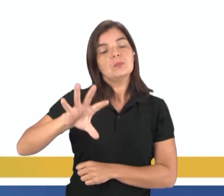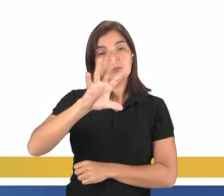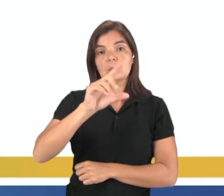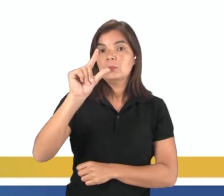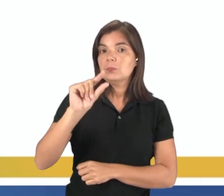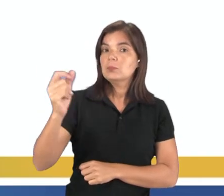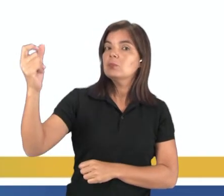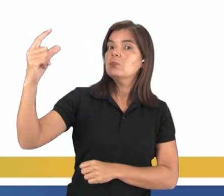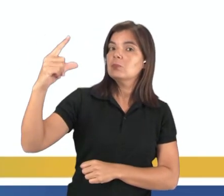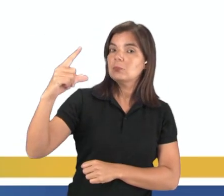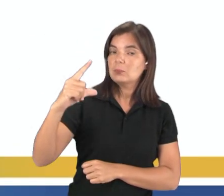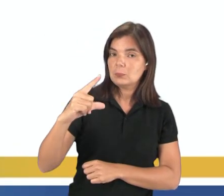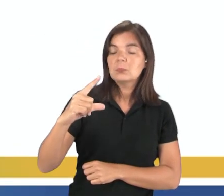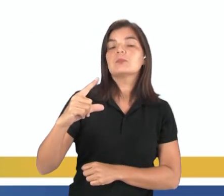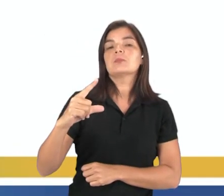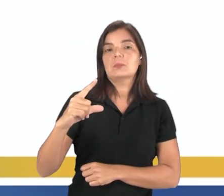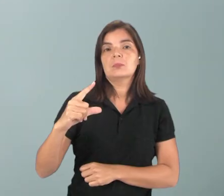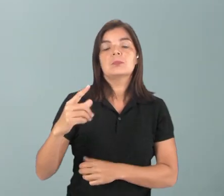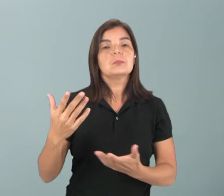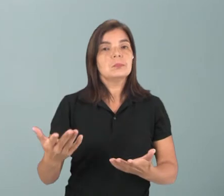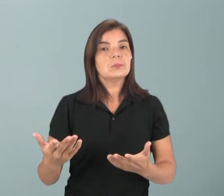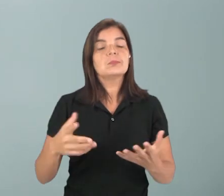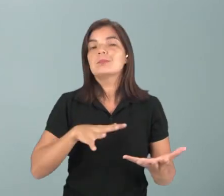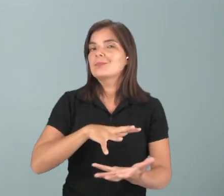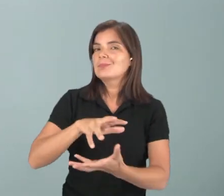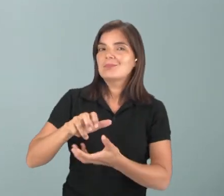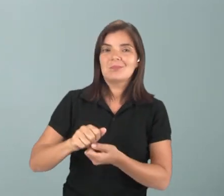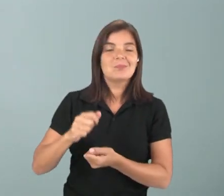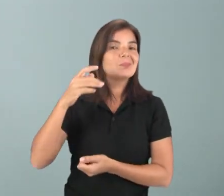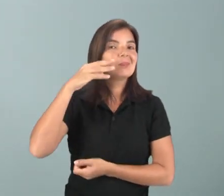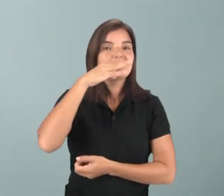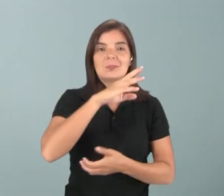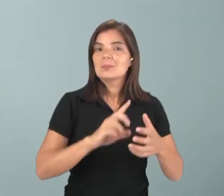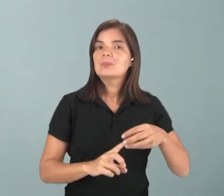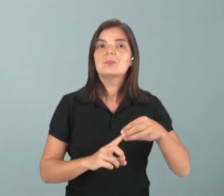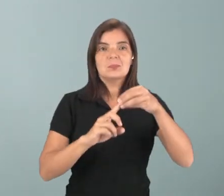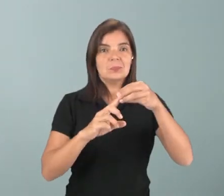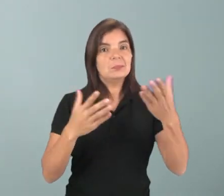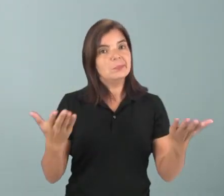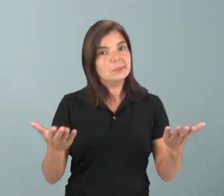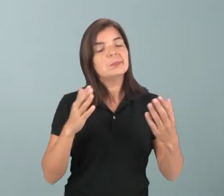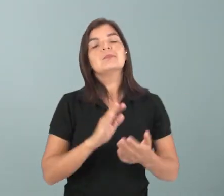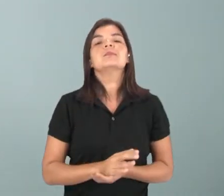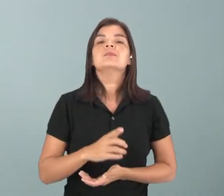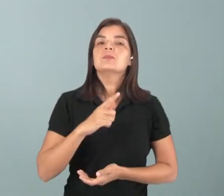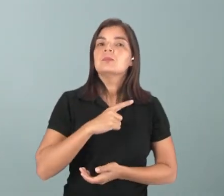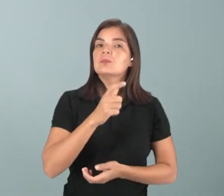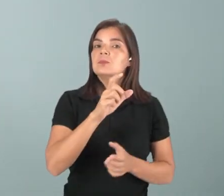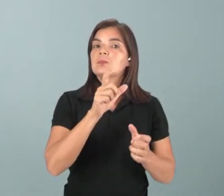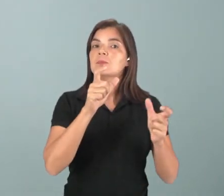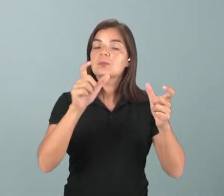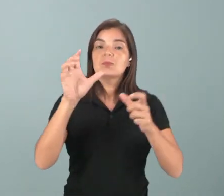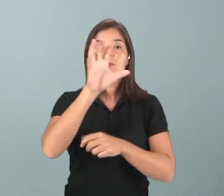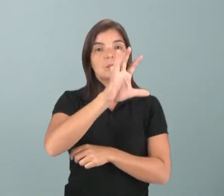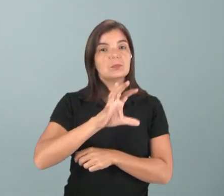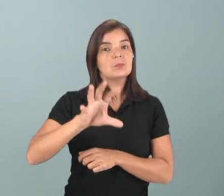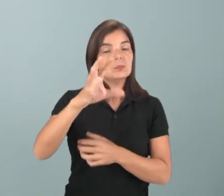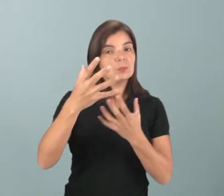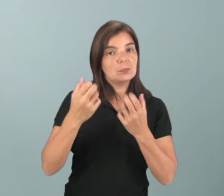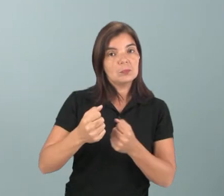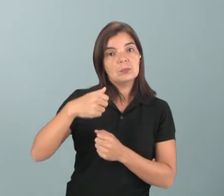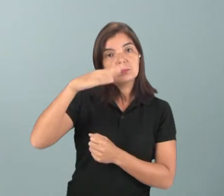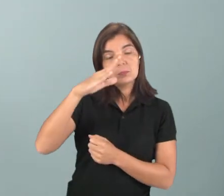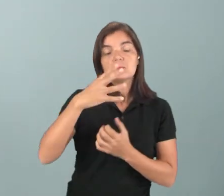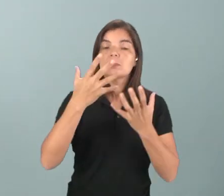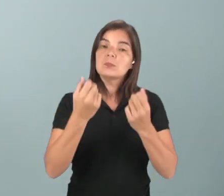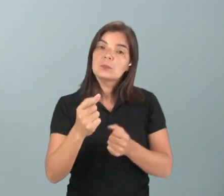recebem menos energia solar. Então, o planeta não é aquecido uniformemente, né? Existem regiões que recebem mais, existem regiões